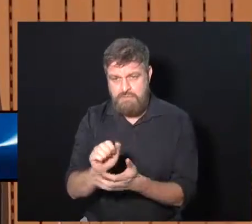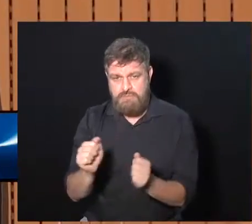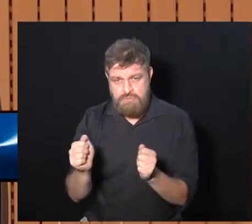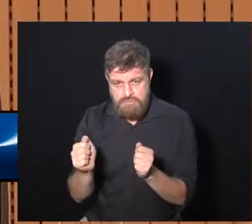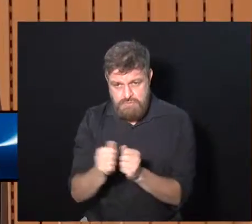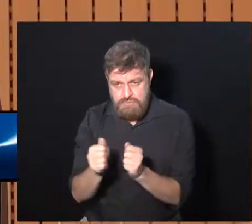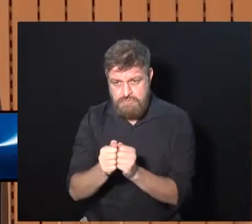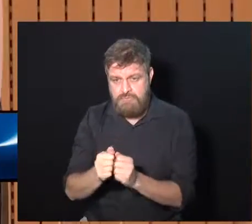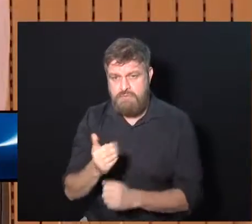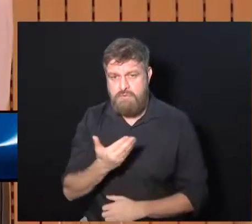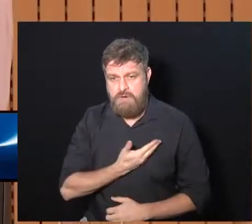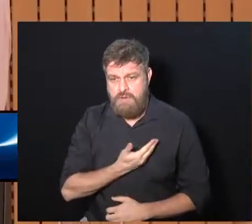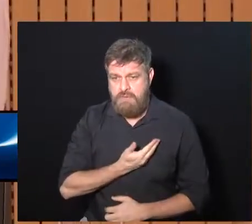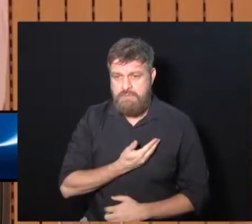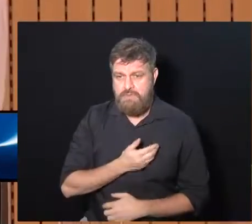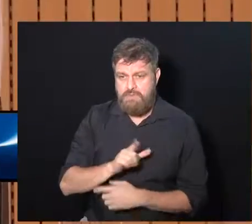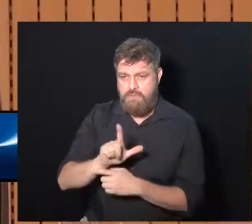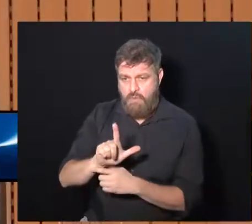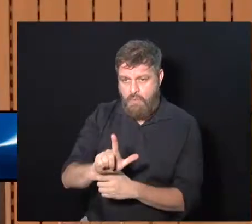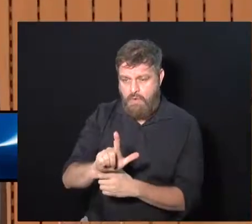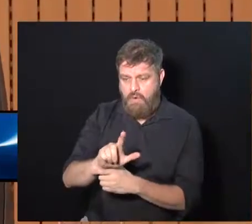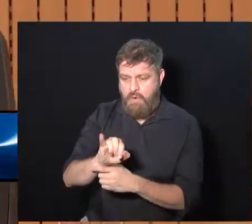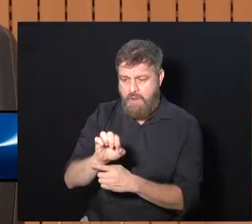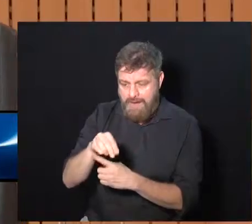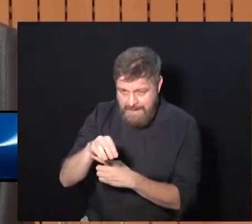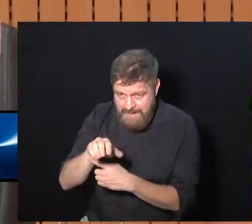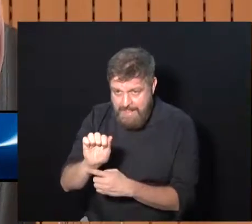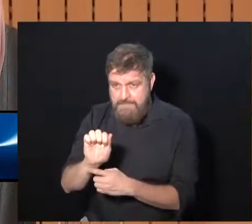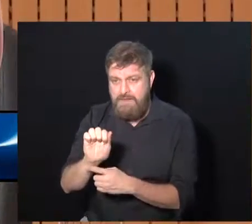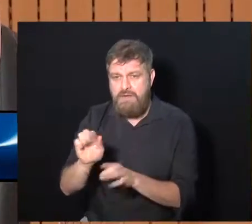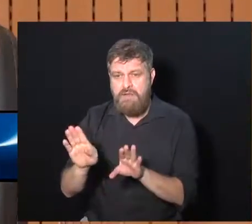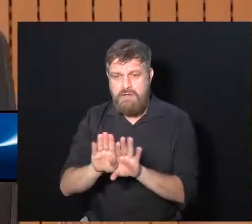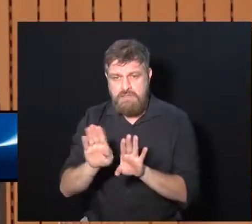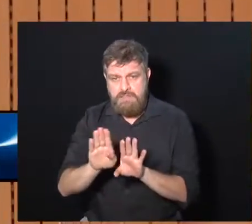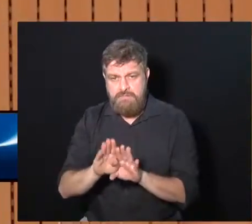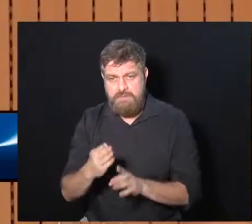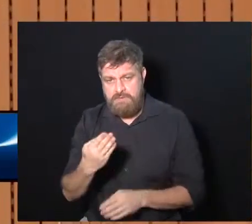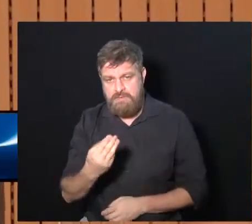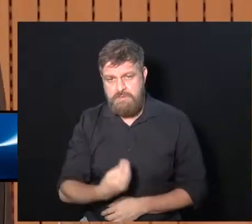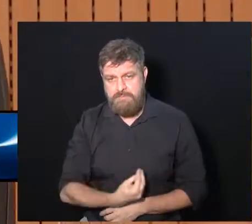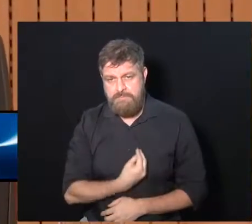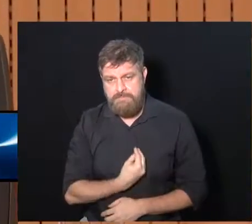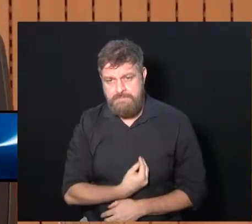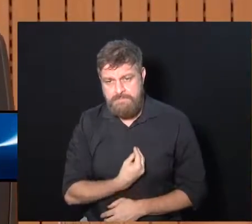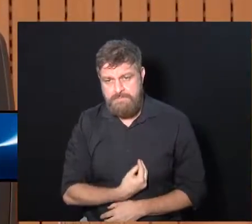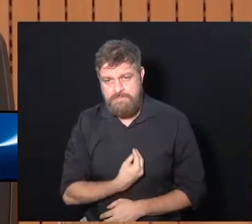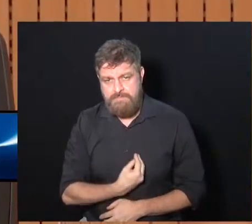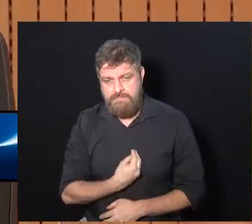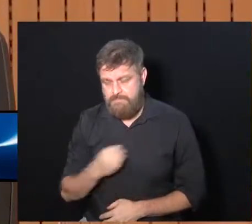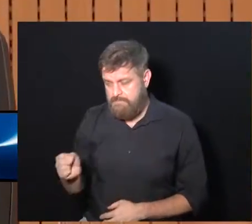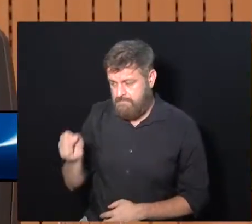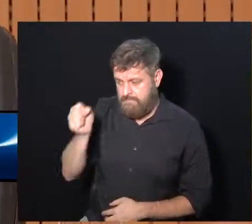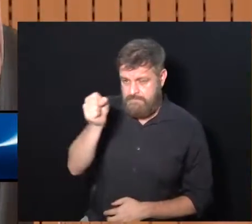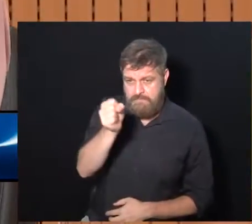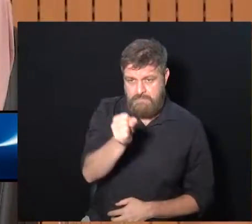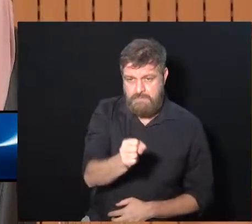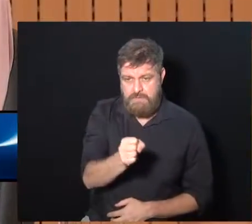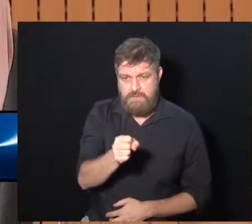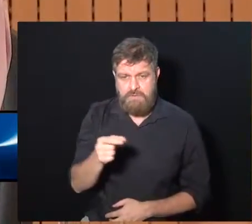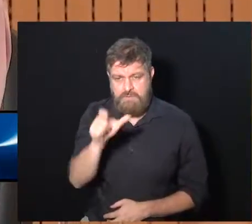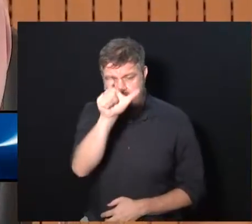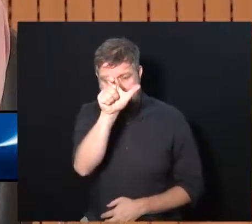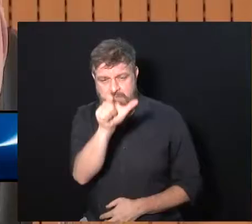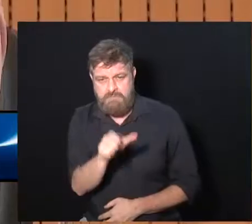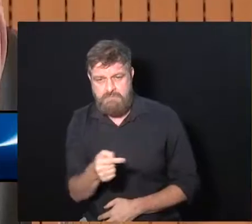amigo Paulo Lima. E agradecer também a presença dessa menina aí que eu tenho aqui ao